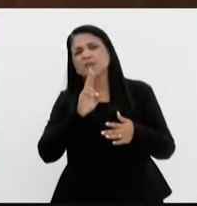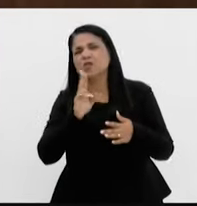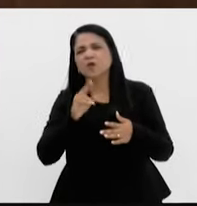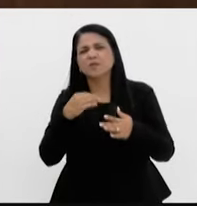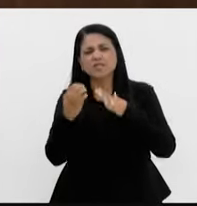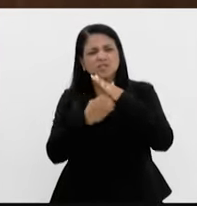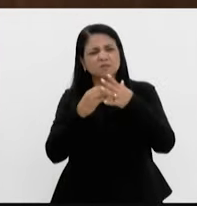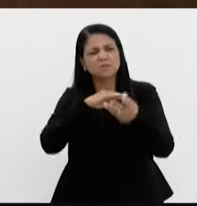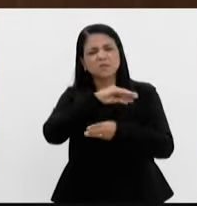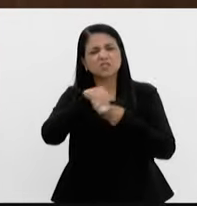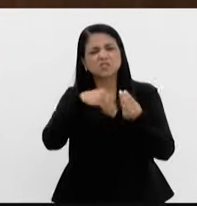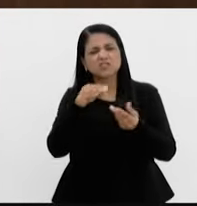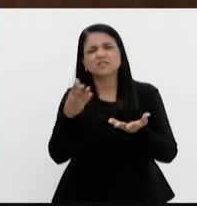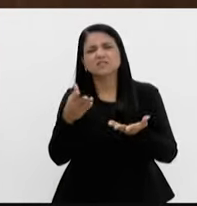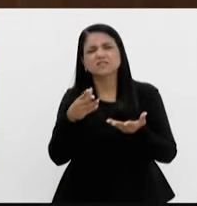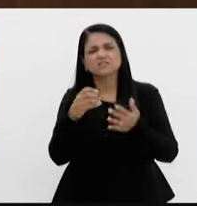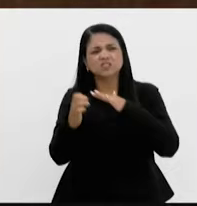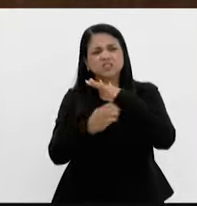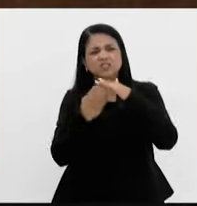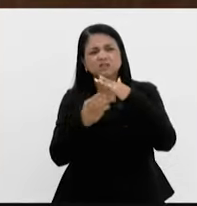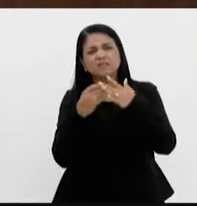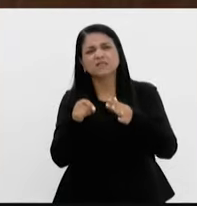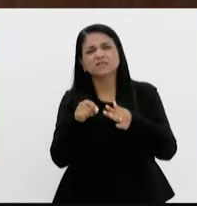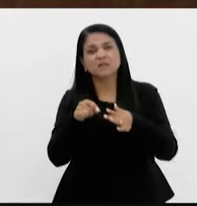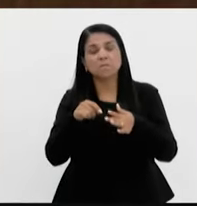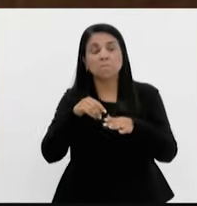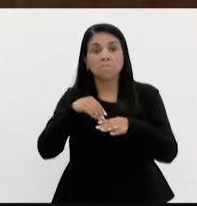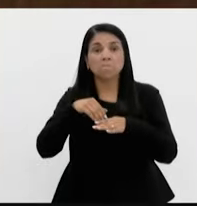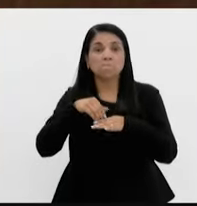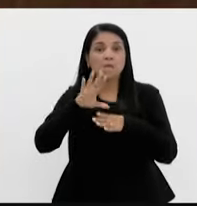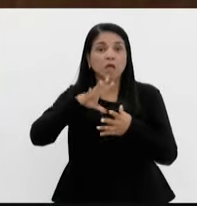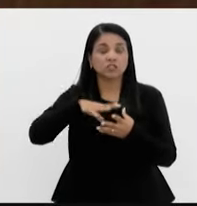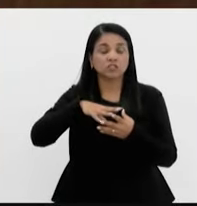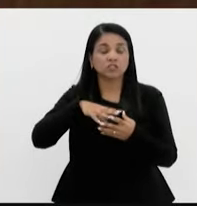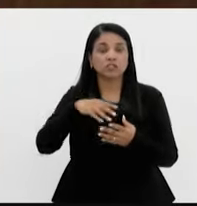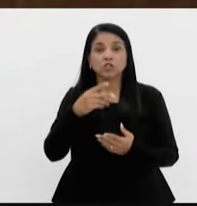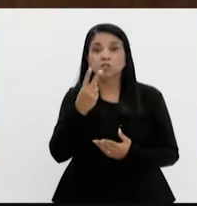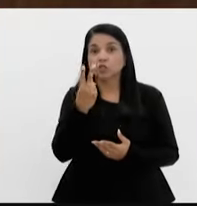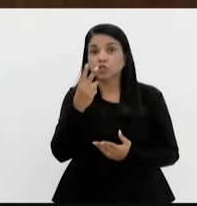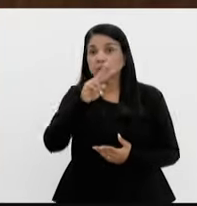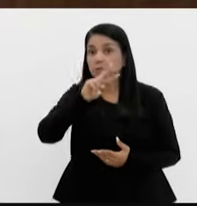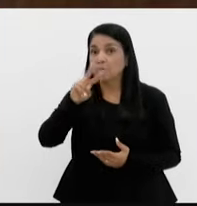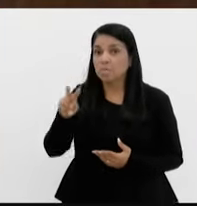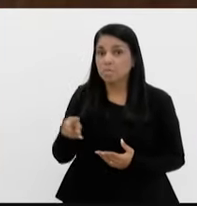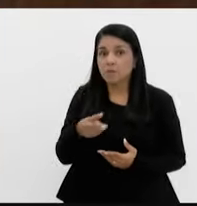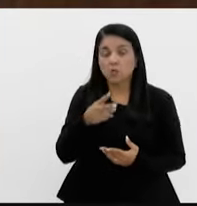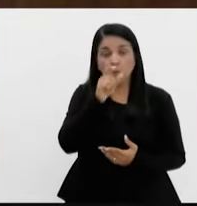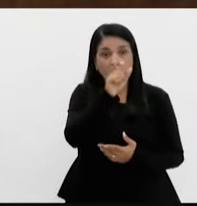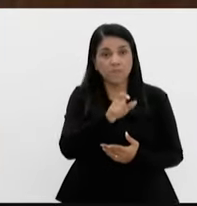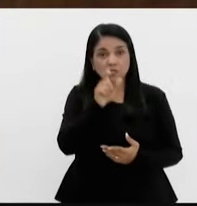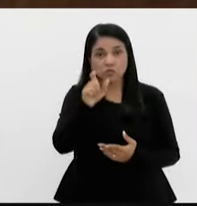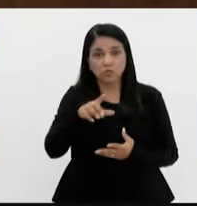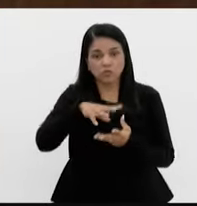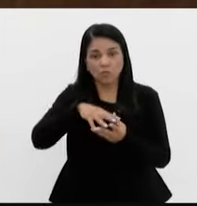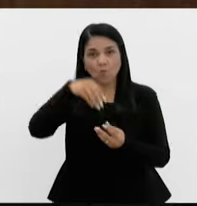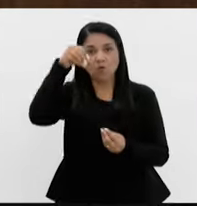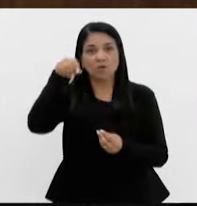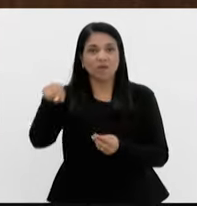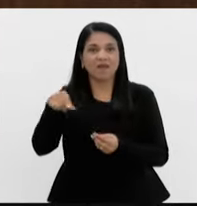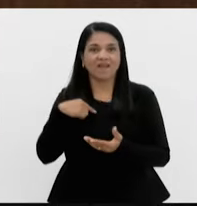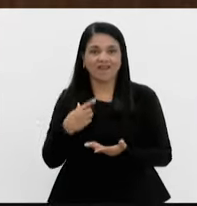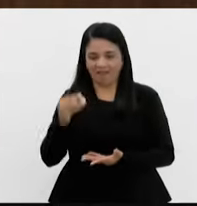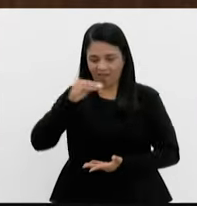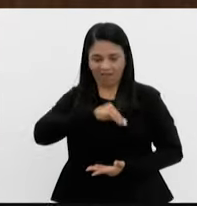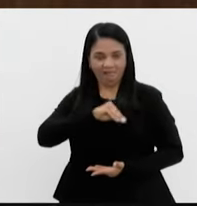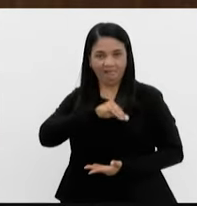mista que tem lá que tinha mais de 2000 Fantasma o dinheiro da população jogado do avanço aí quer dizer os caras vem